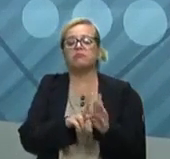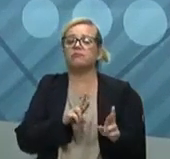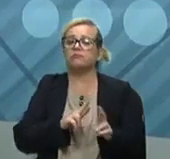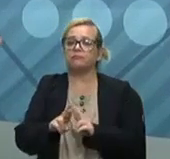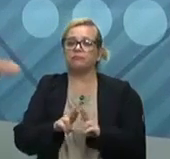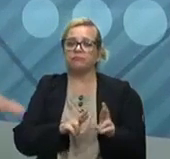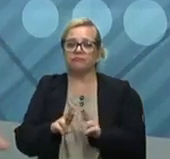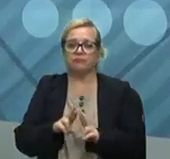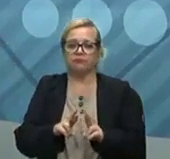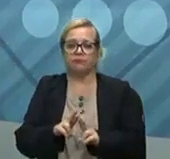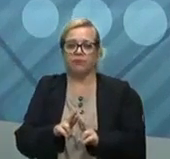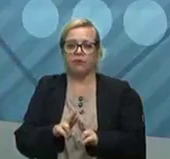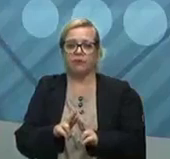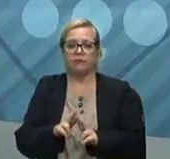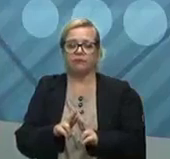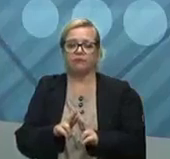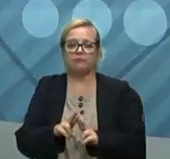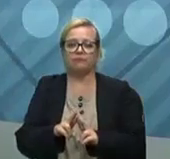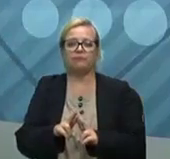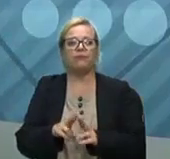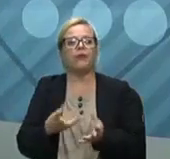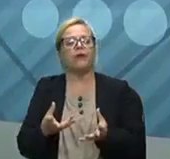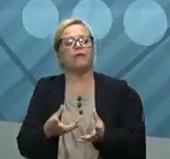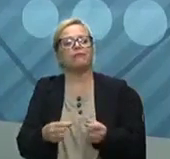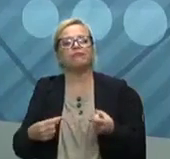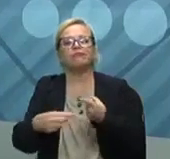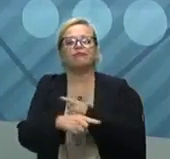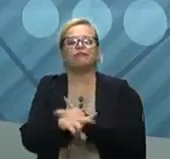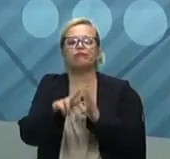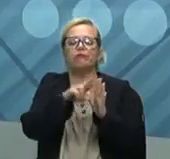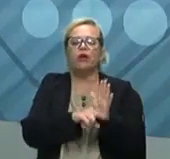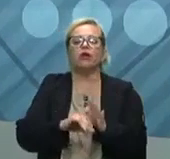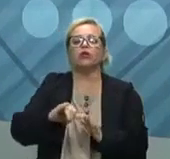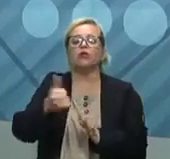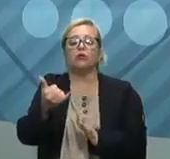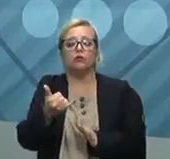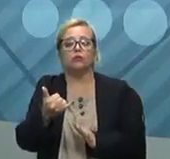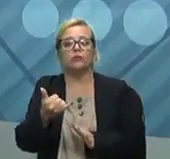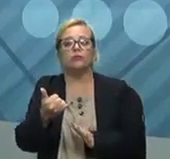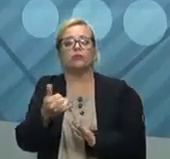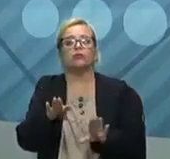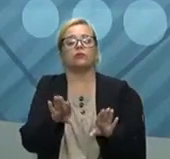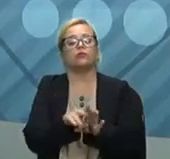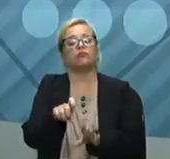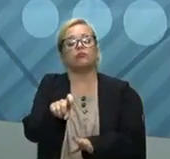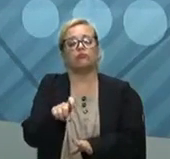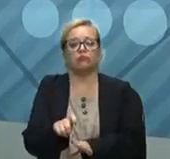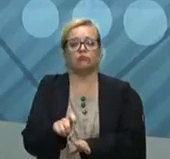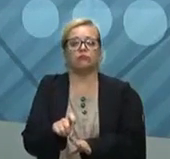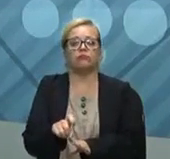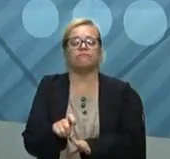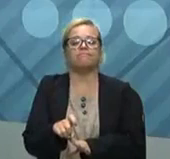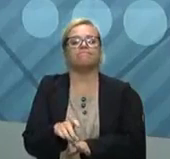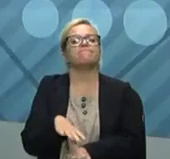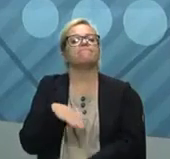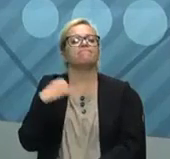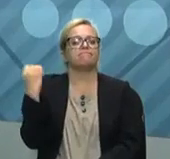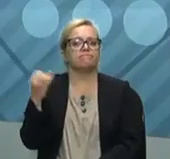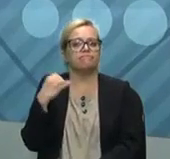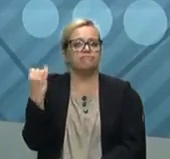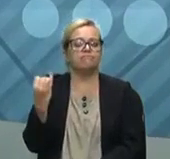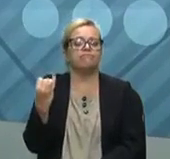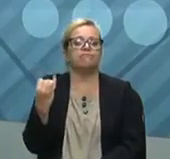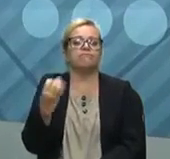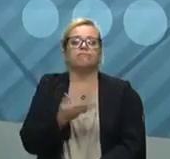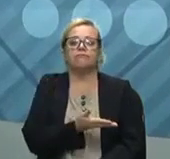relação ao desvio padrão, como calcular o desvio padrão de Y e o desvio padrão de X, é importante, aluno,